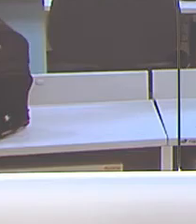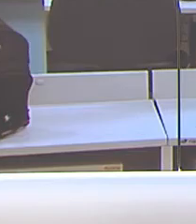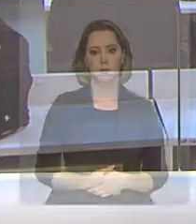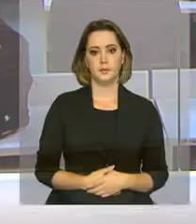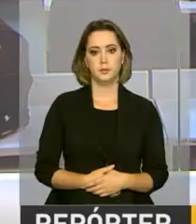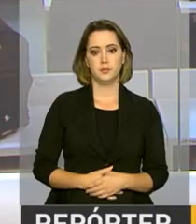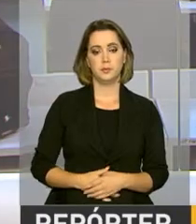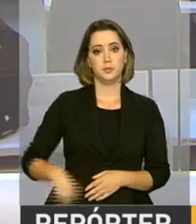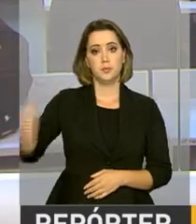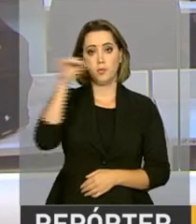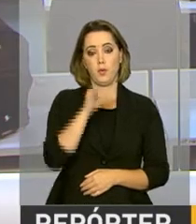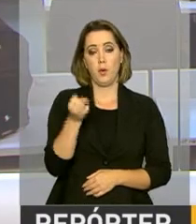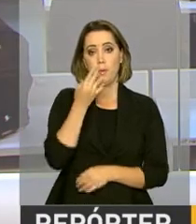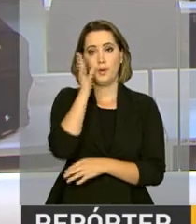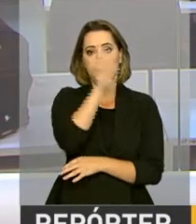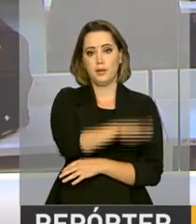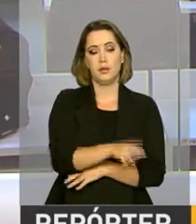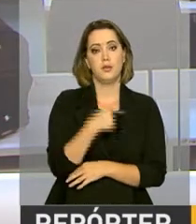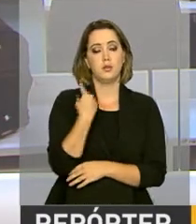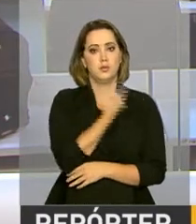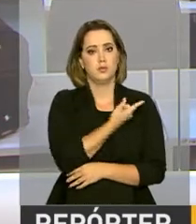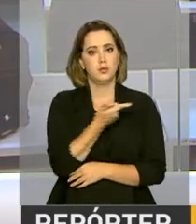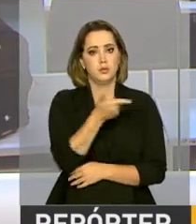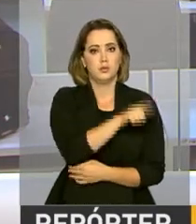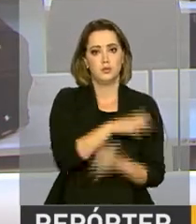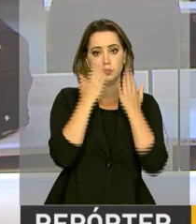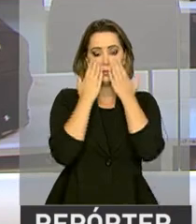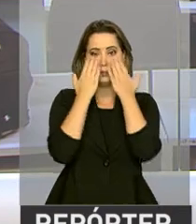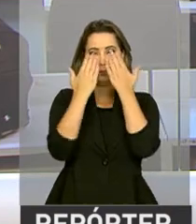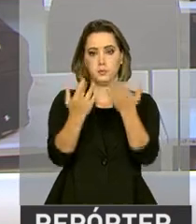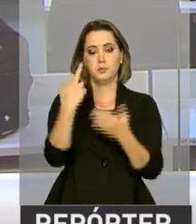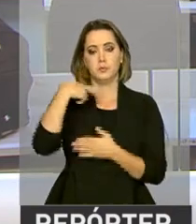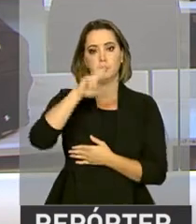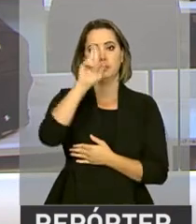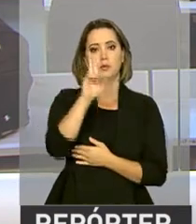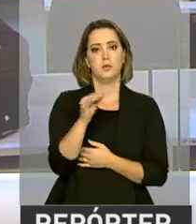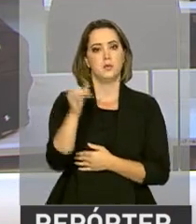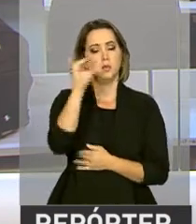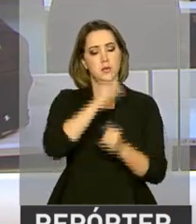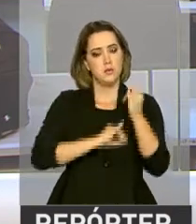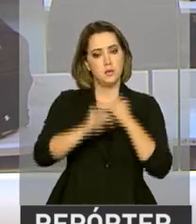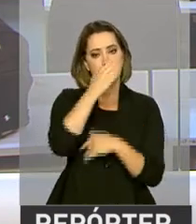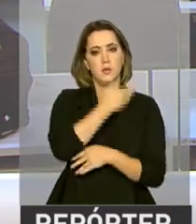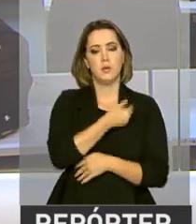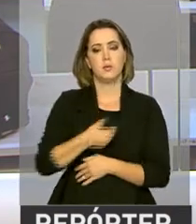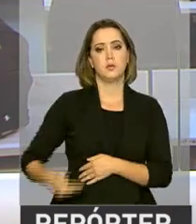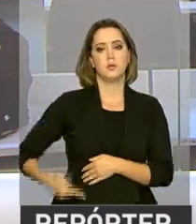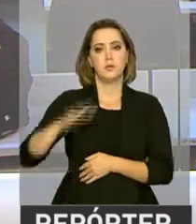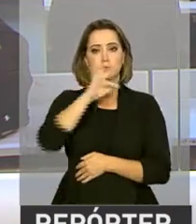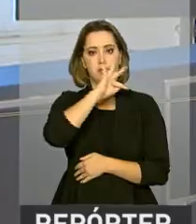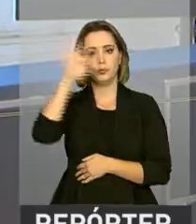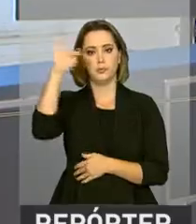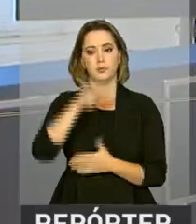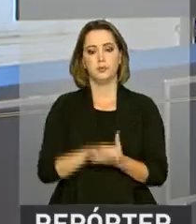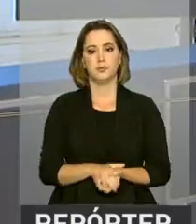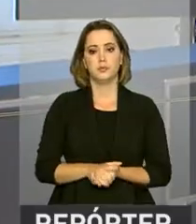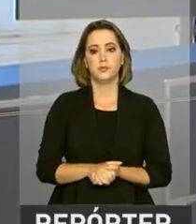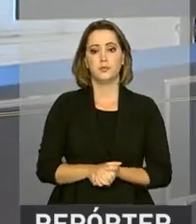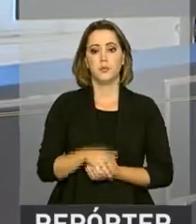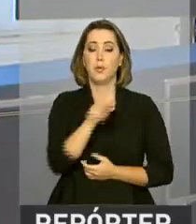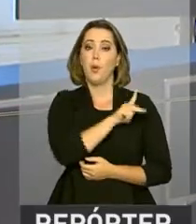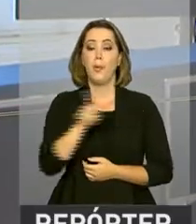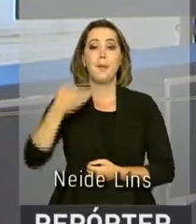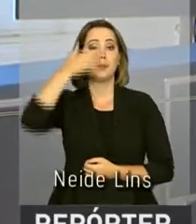olá boa tarde estamos de volta com mais uma edição do repórter nbr e as notícias do governo federal o